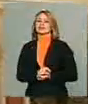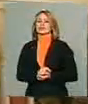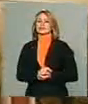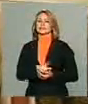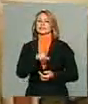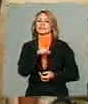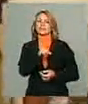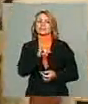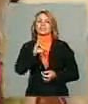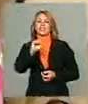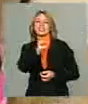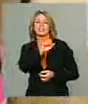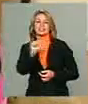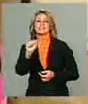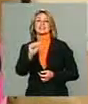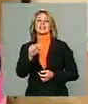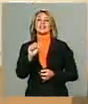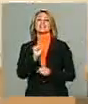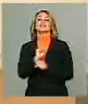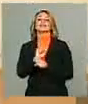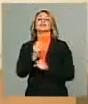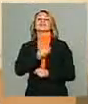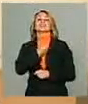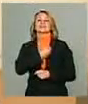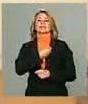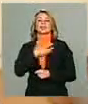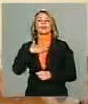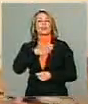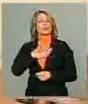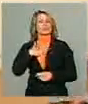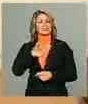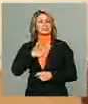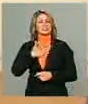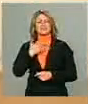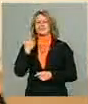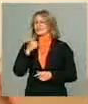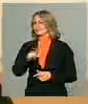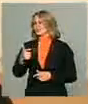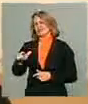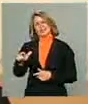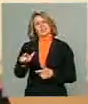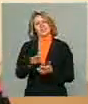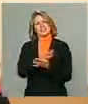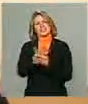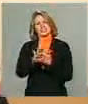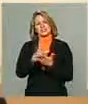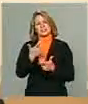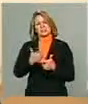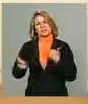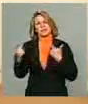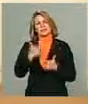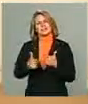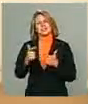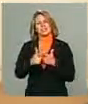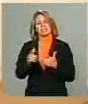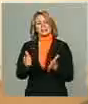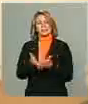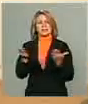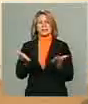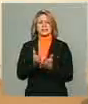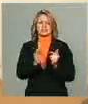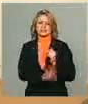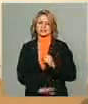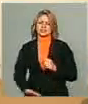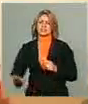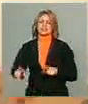Isa o que espera da vida eu beo eu gostaria que não houvesse tanta miséria como está havendo com as